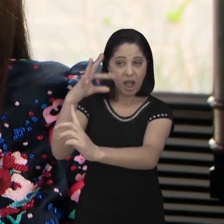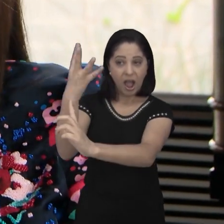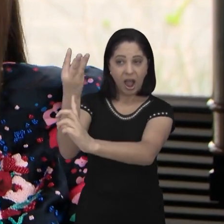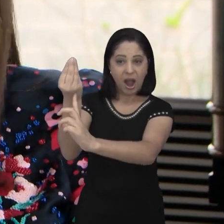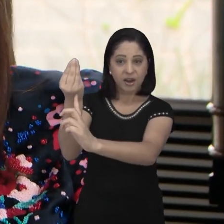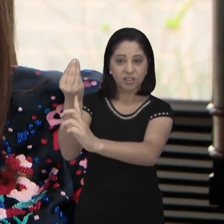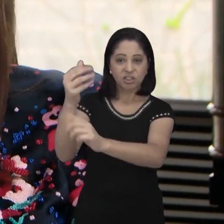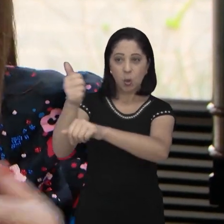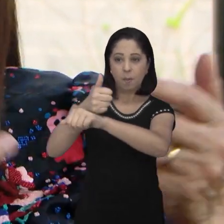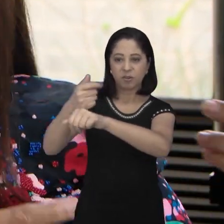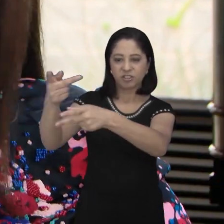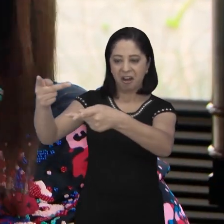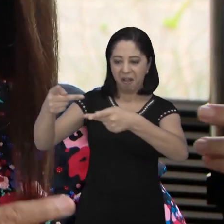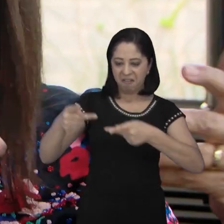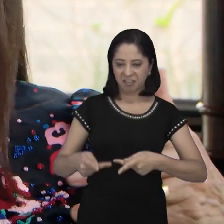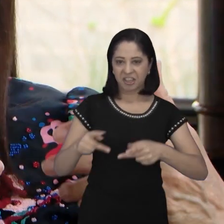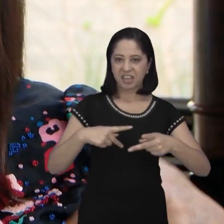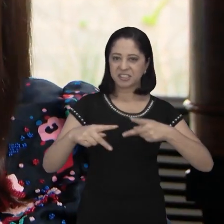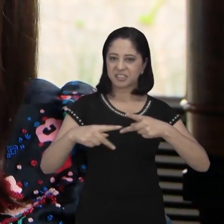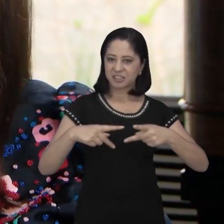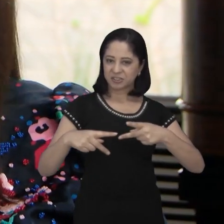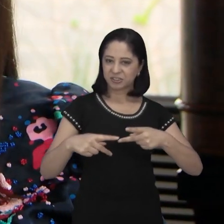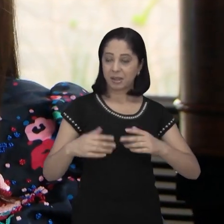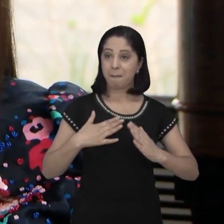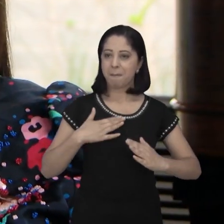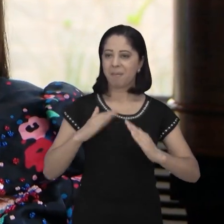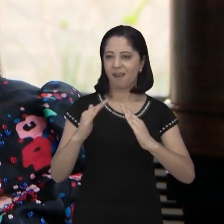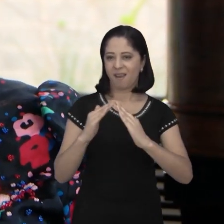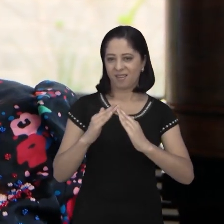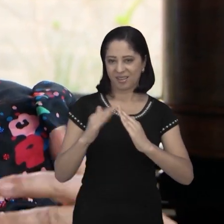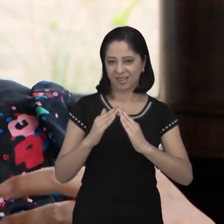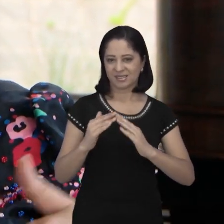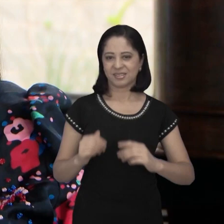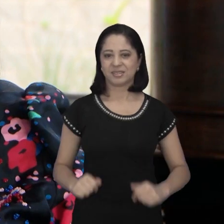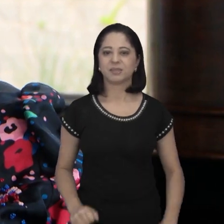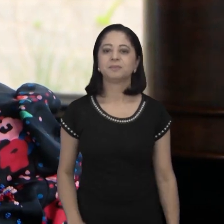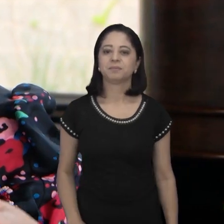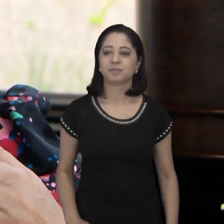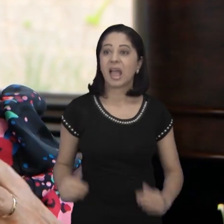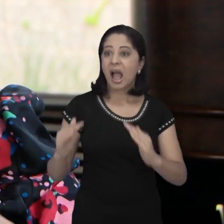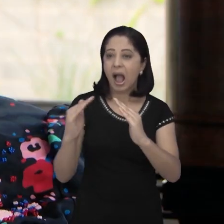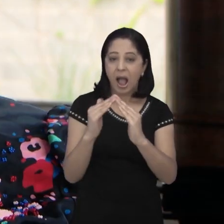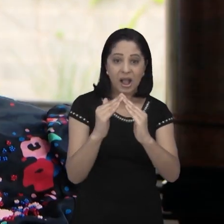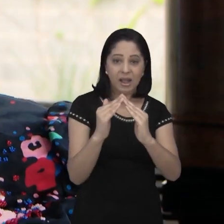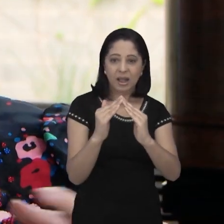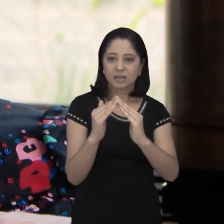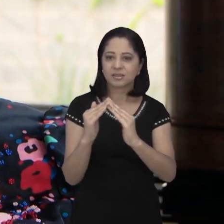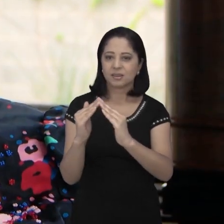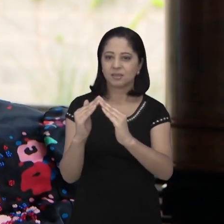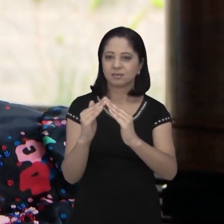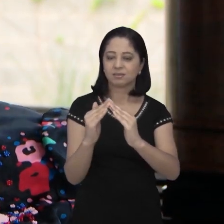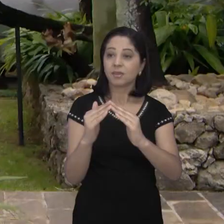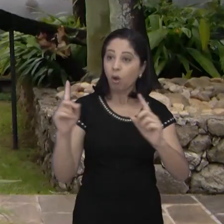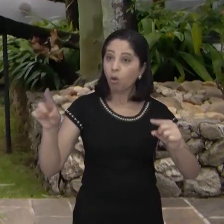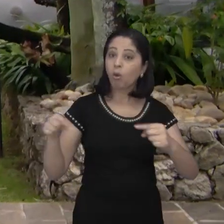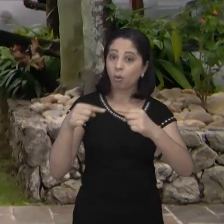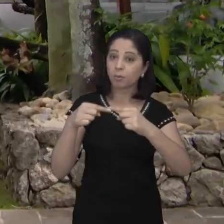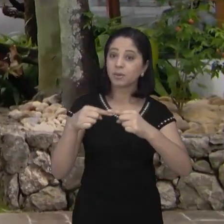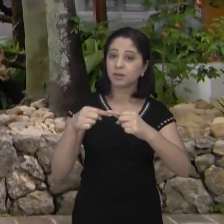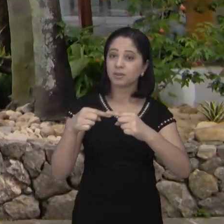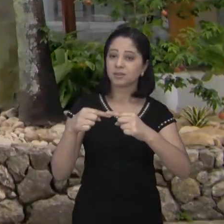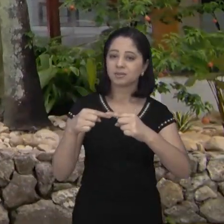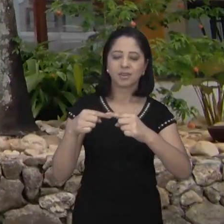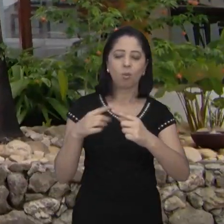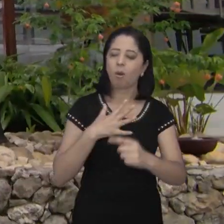de arte, eles vêm aqui a São José dos Campos, ficam aqui conosco, e essa casa permite